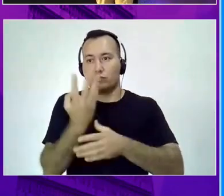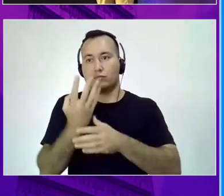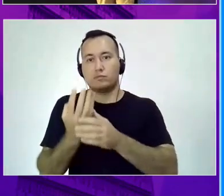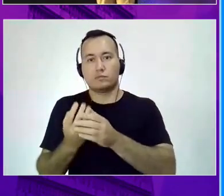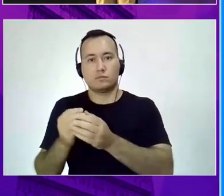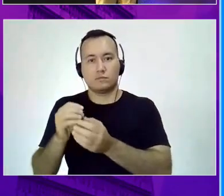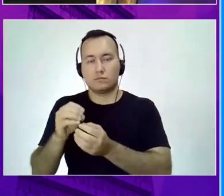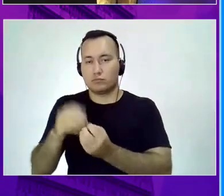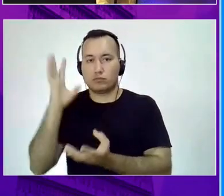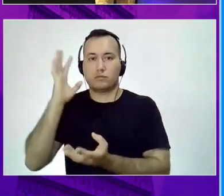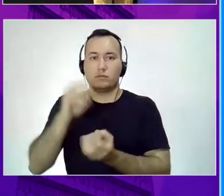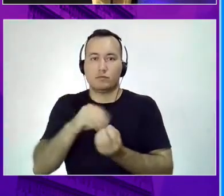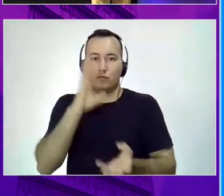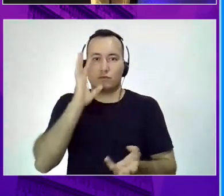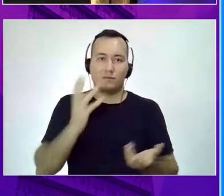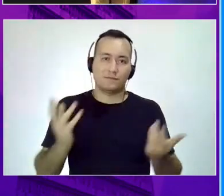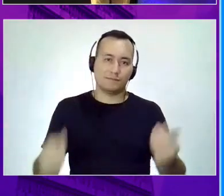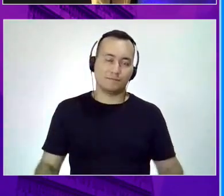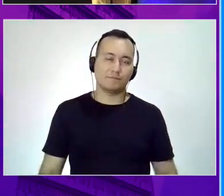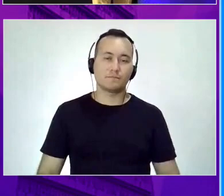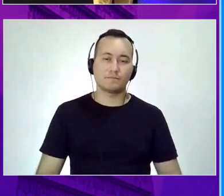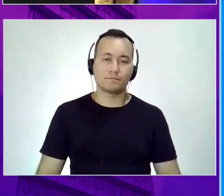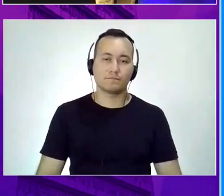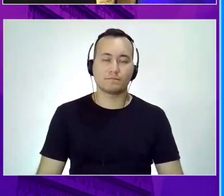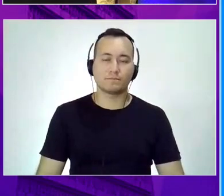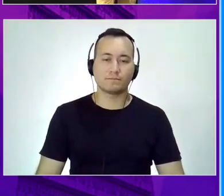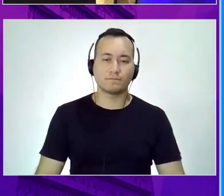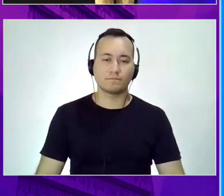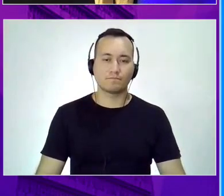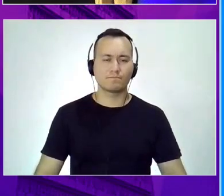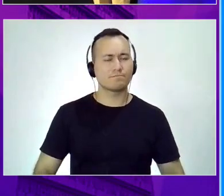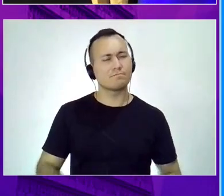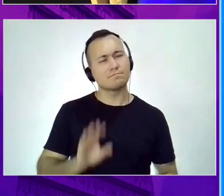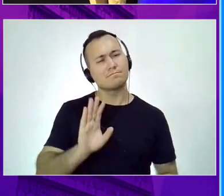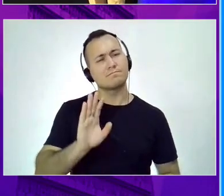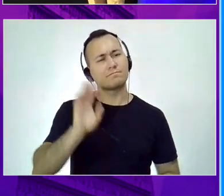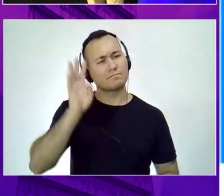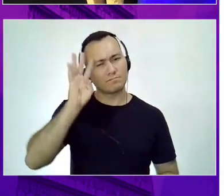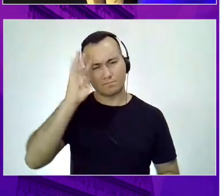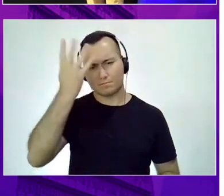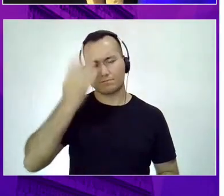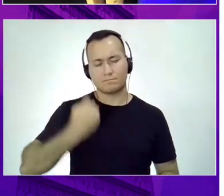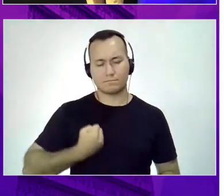Falando um pouco aqui, né, da solução 1, né?